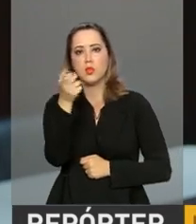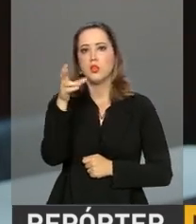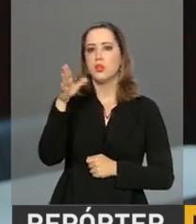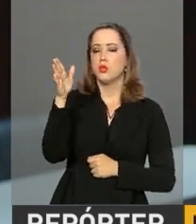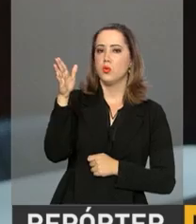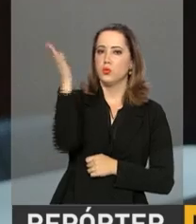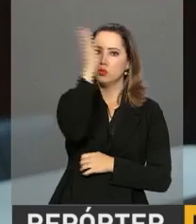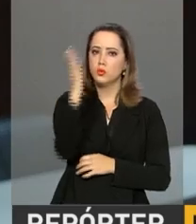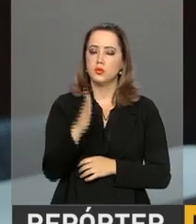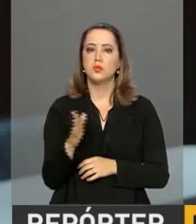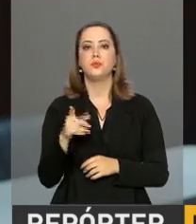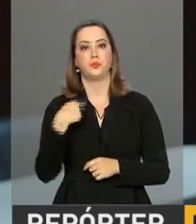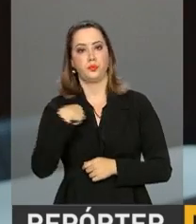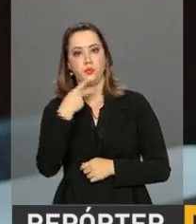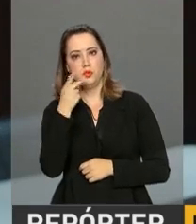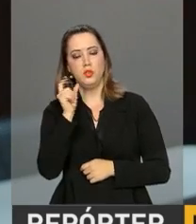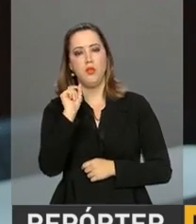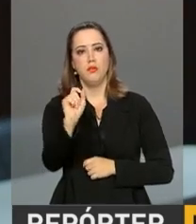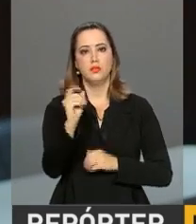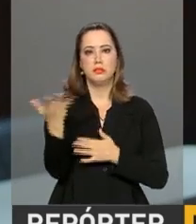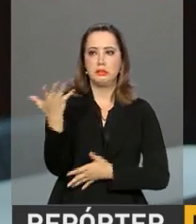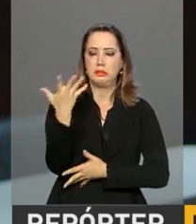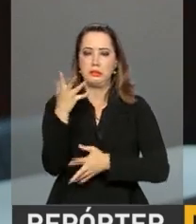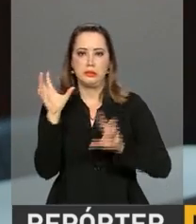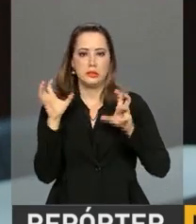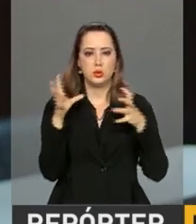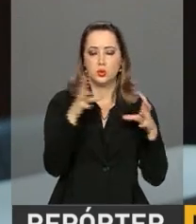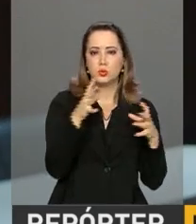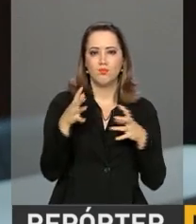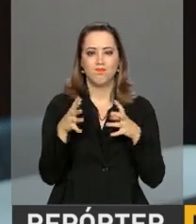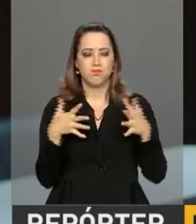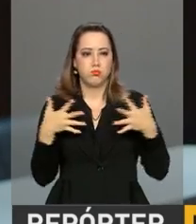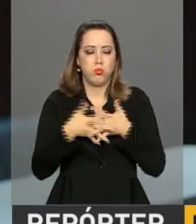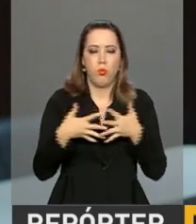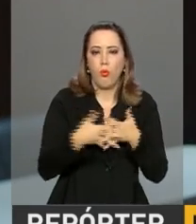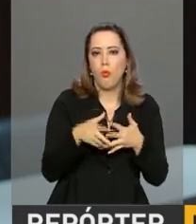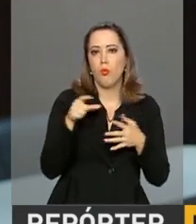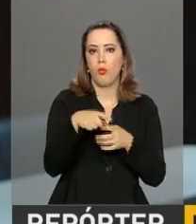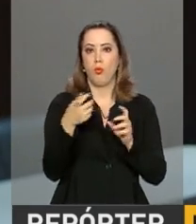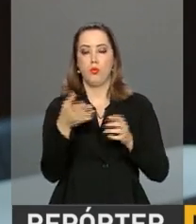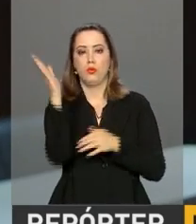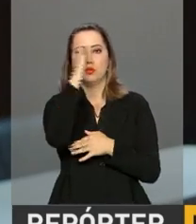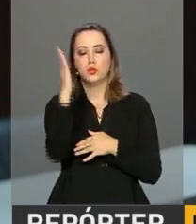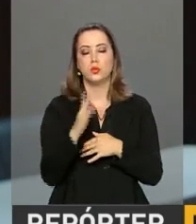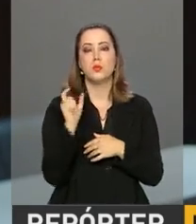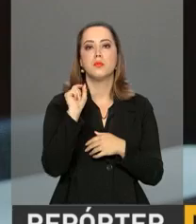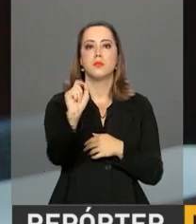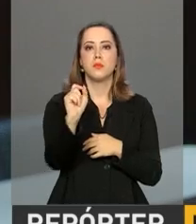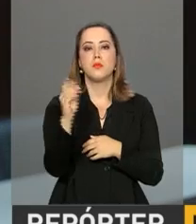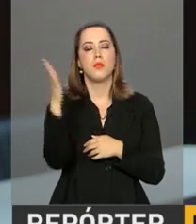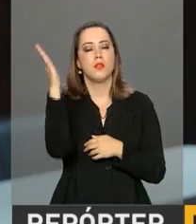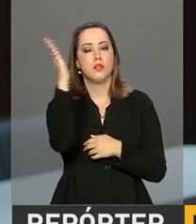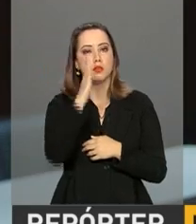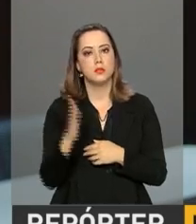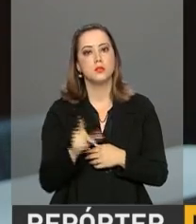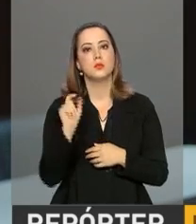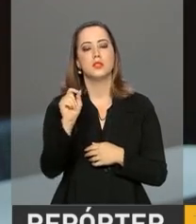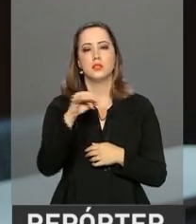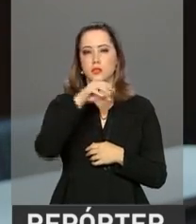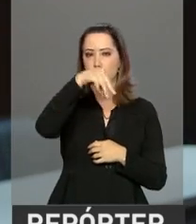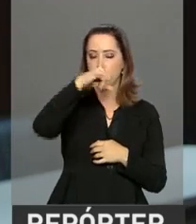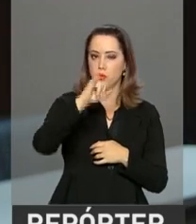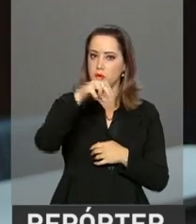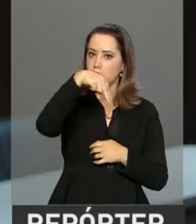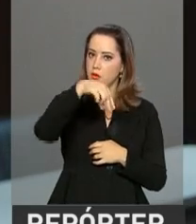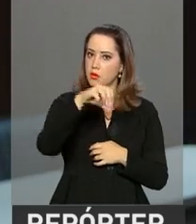INSS e o estado brasileiro se confundem mas é necessário que nós aprimoremos ainda mais essa relação que ele se sinta mais querido porque na maior parte